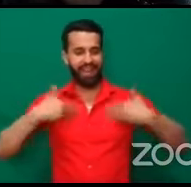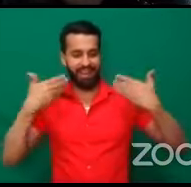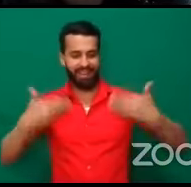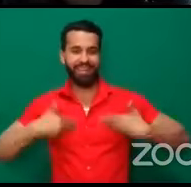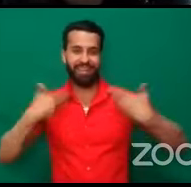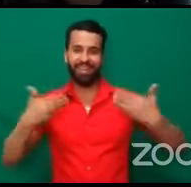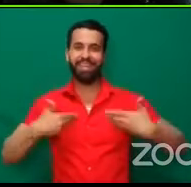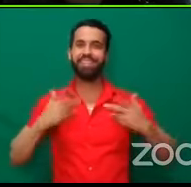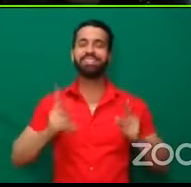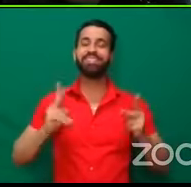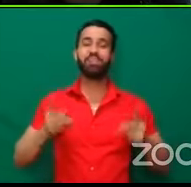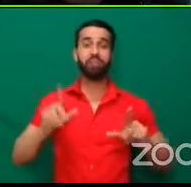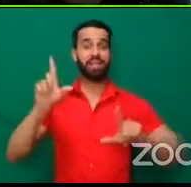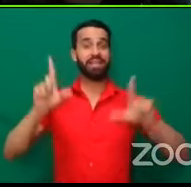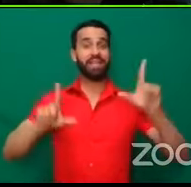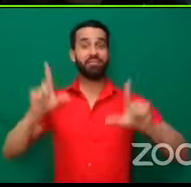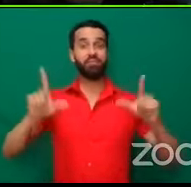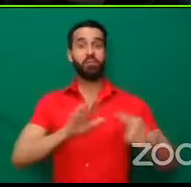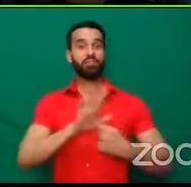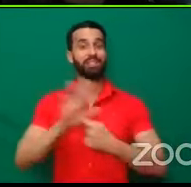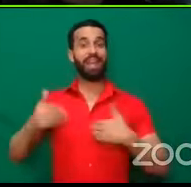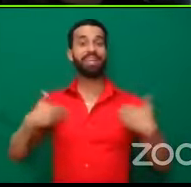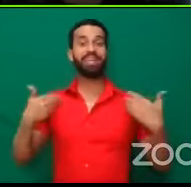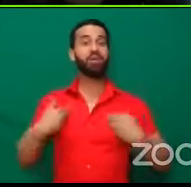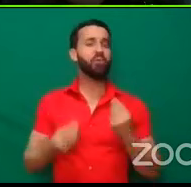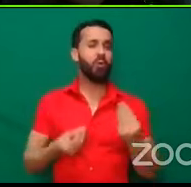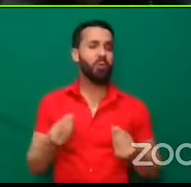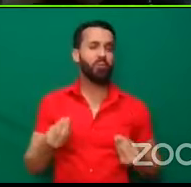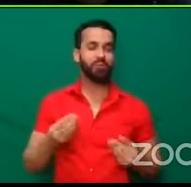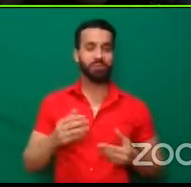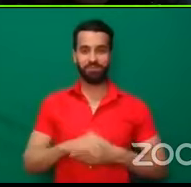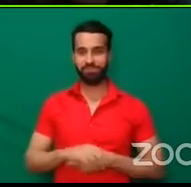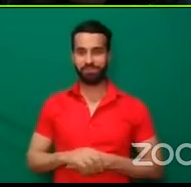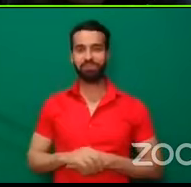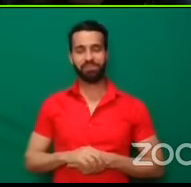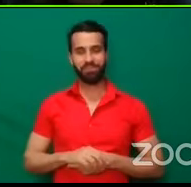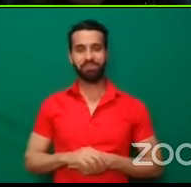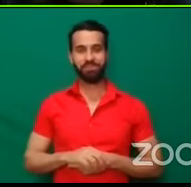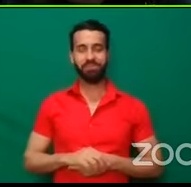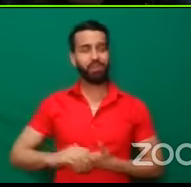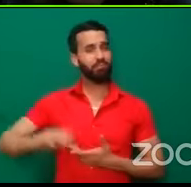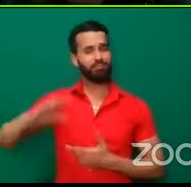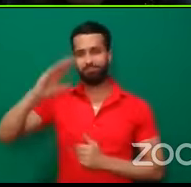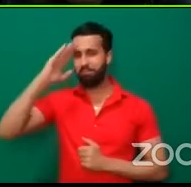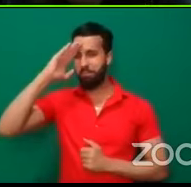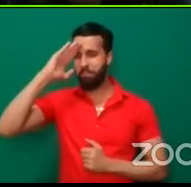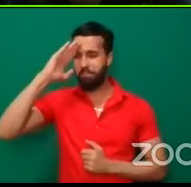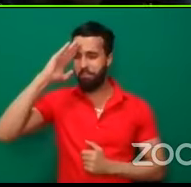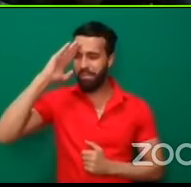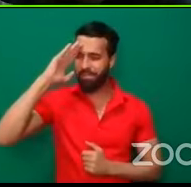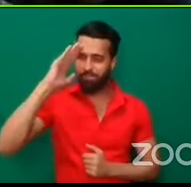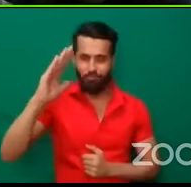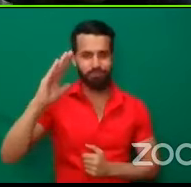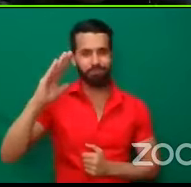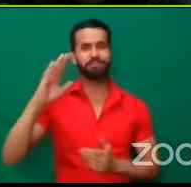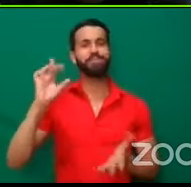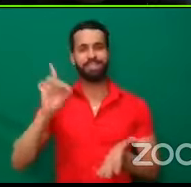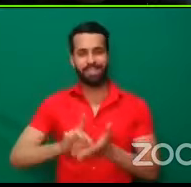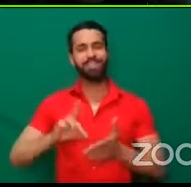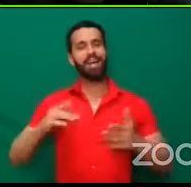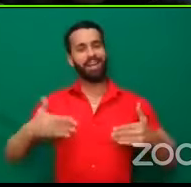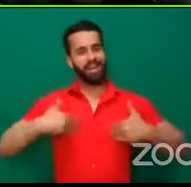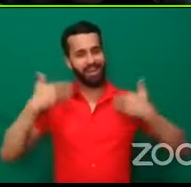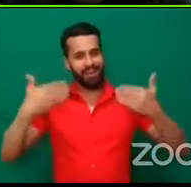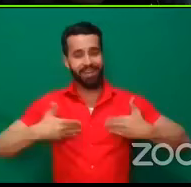também. Sim. Pois é, acho que a alegria, assim, é o principal, né, meu? Fazer